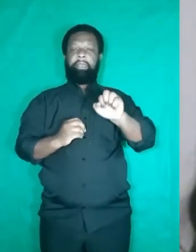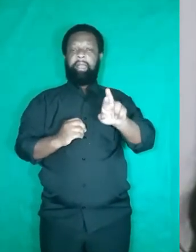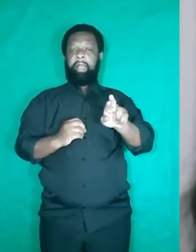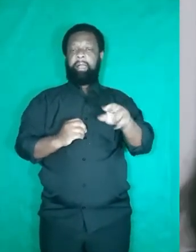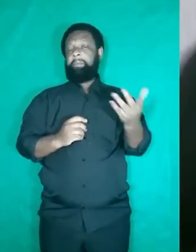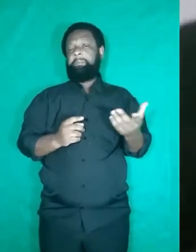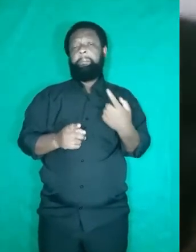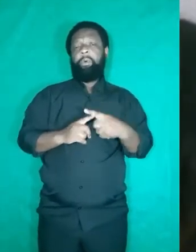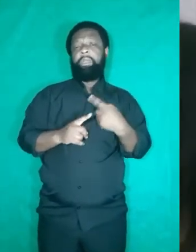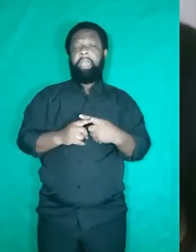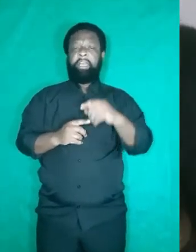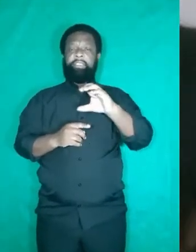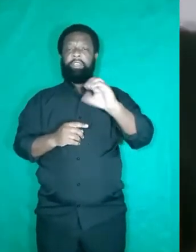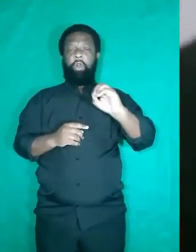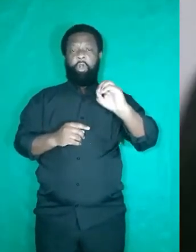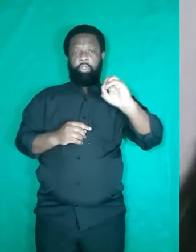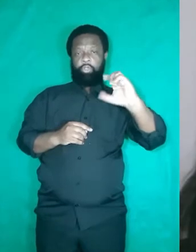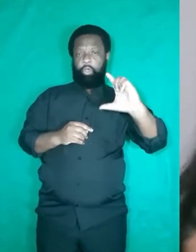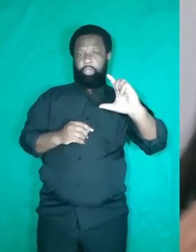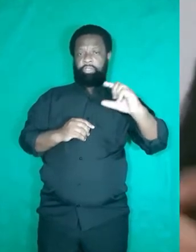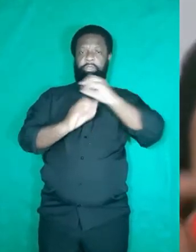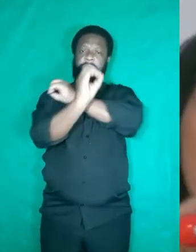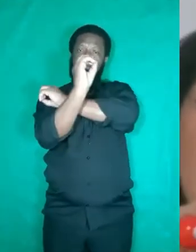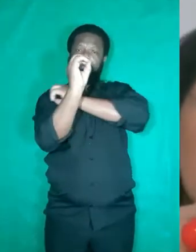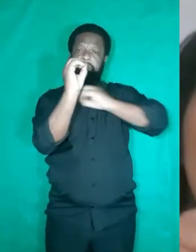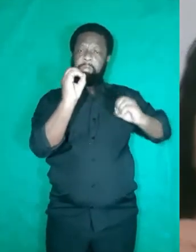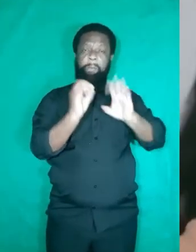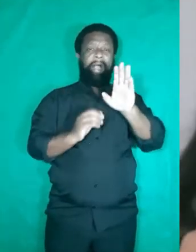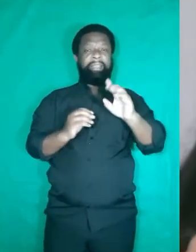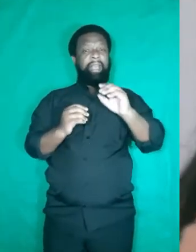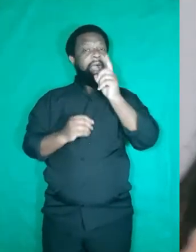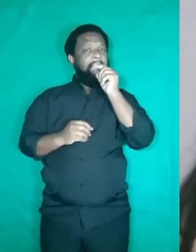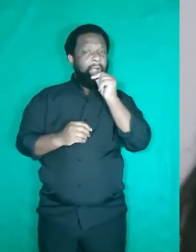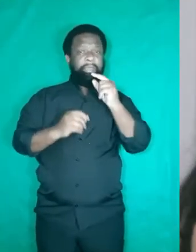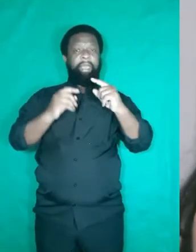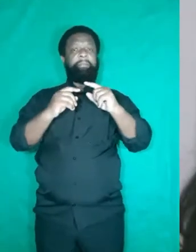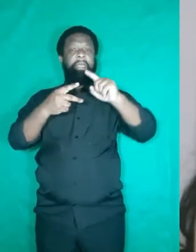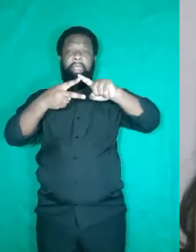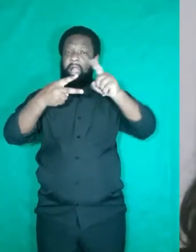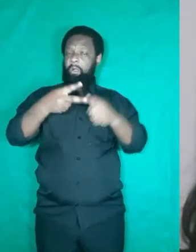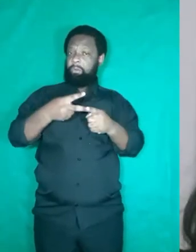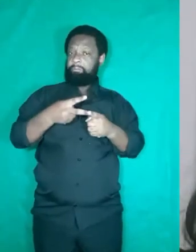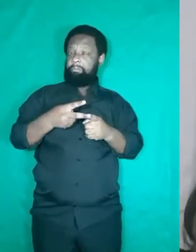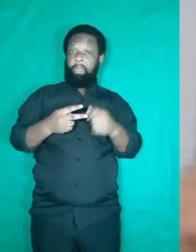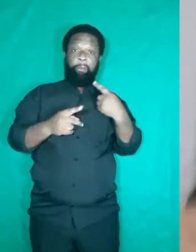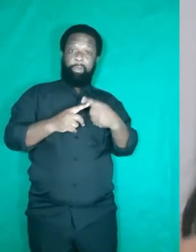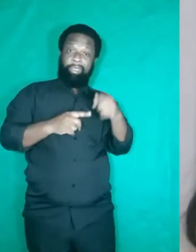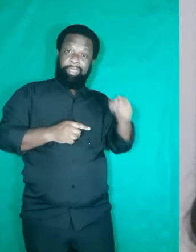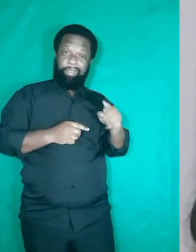é linear e a água é angular? Porque no carbono não tem nenhum